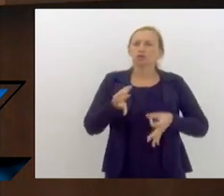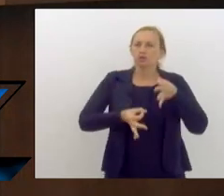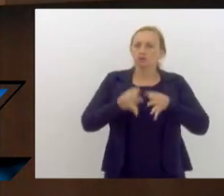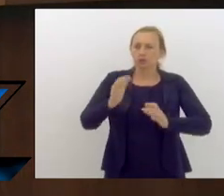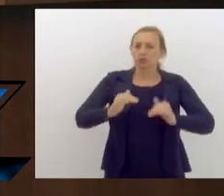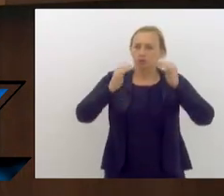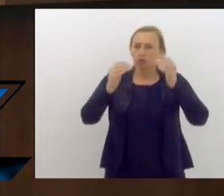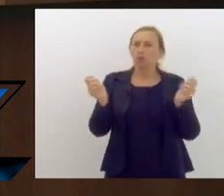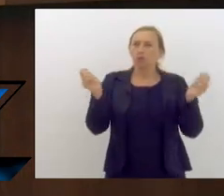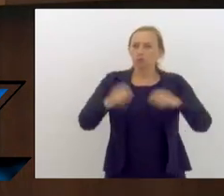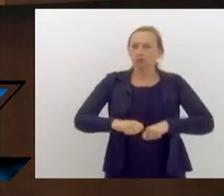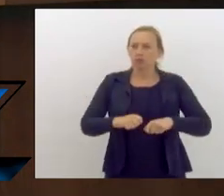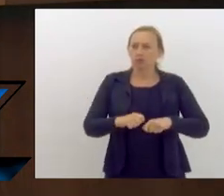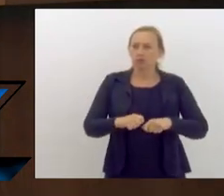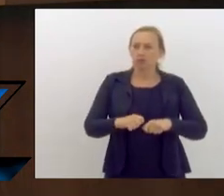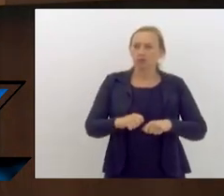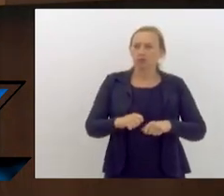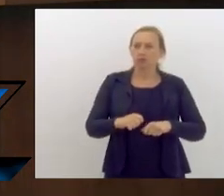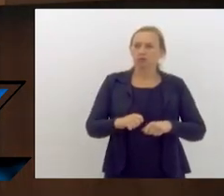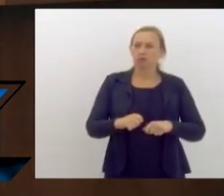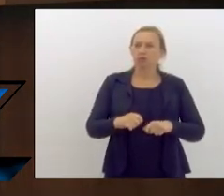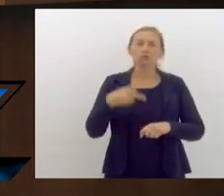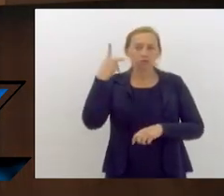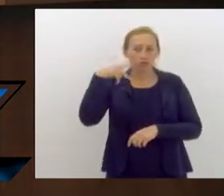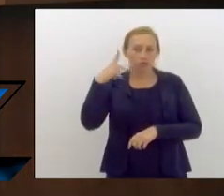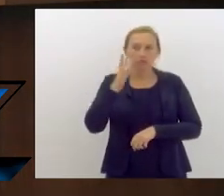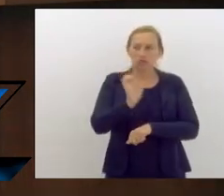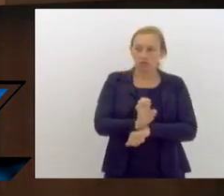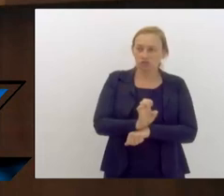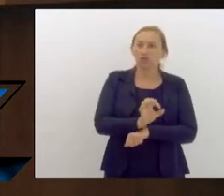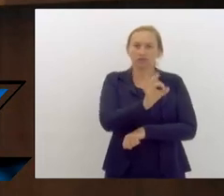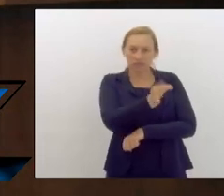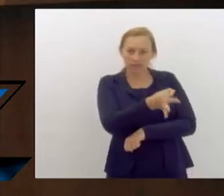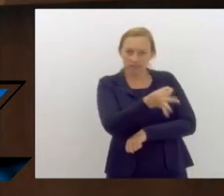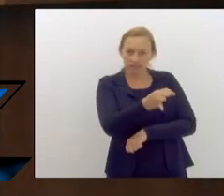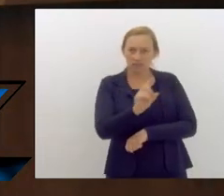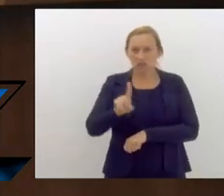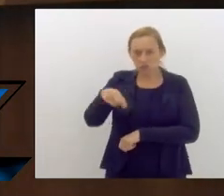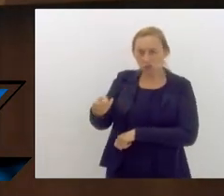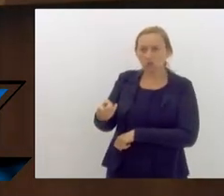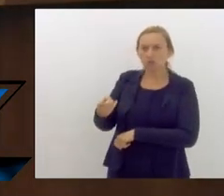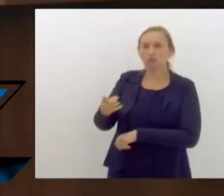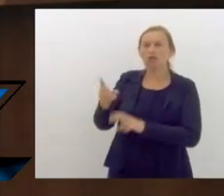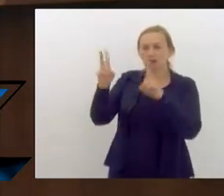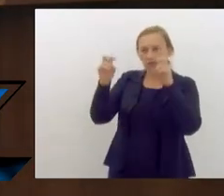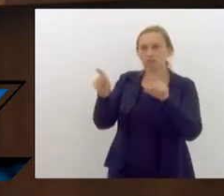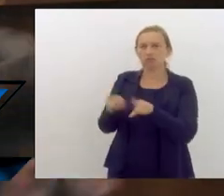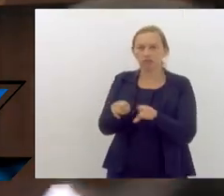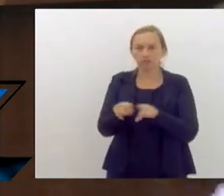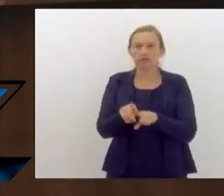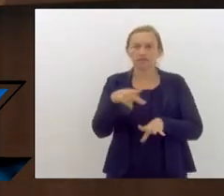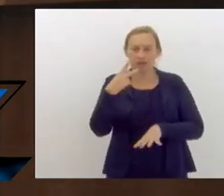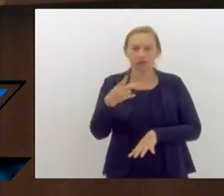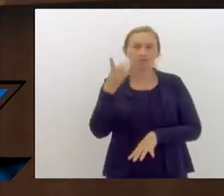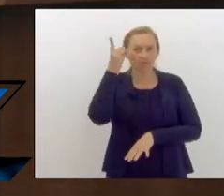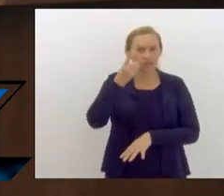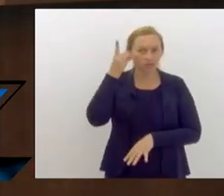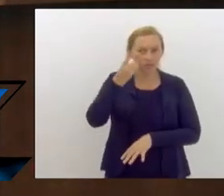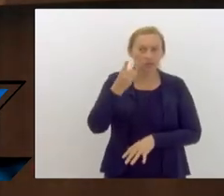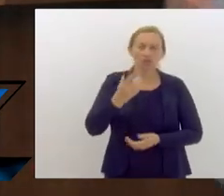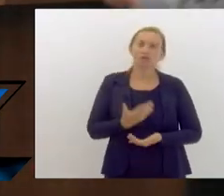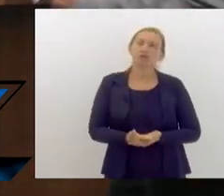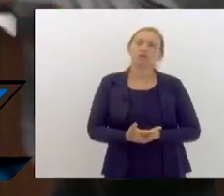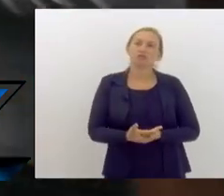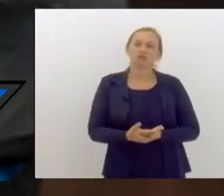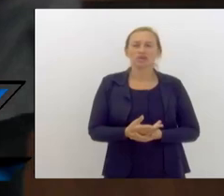competência do Parlamento estadual ela tá absolutamente correta além das outras questões levantadas pela deputada seria extremamente